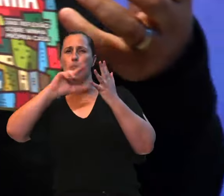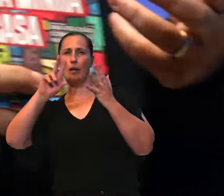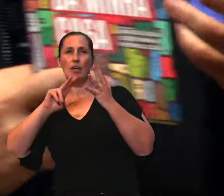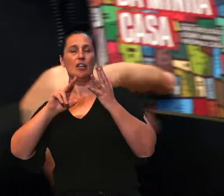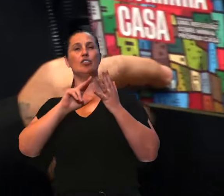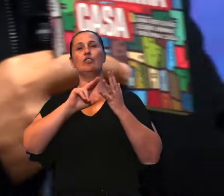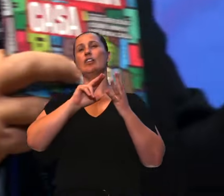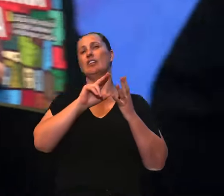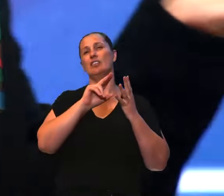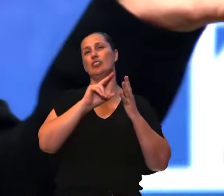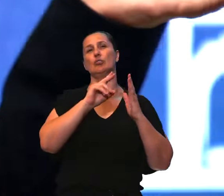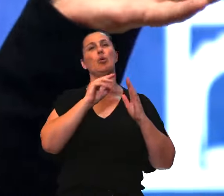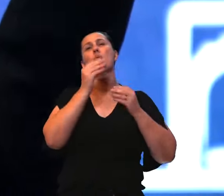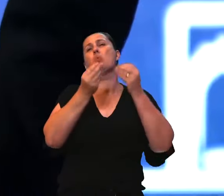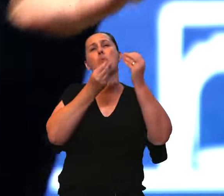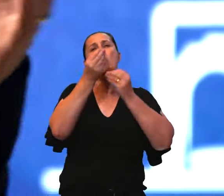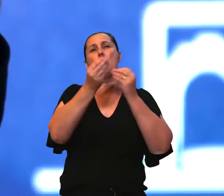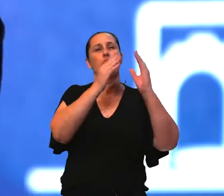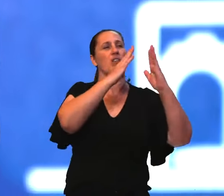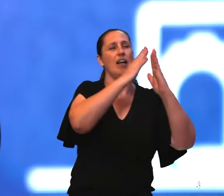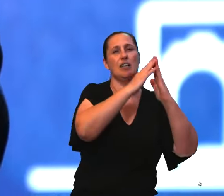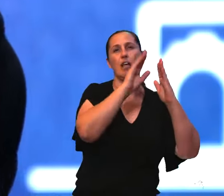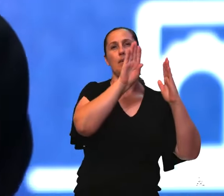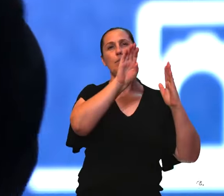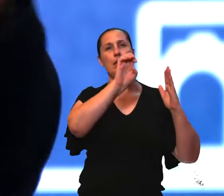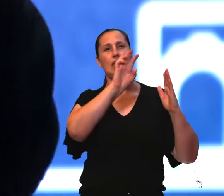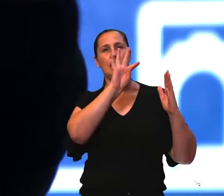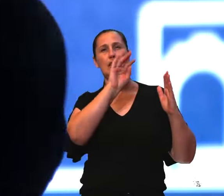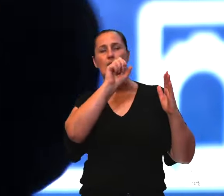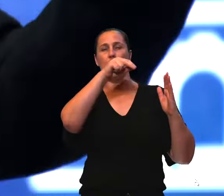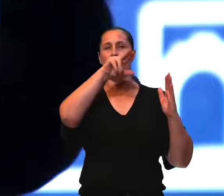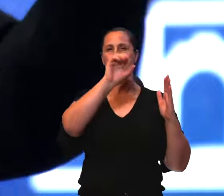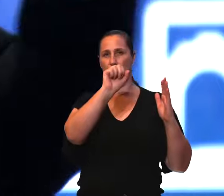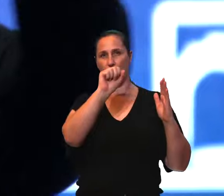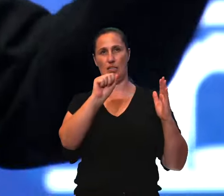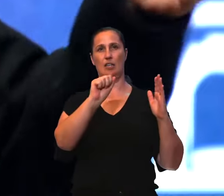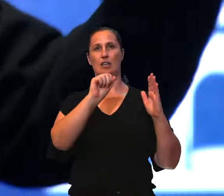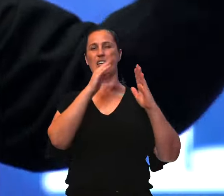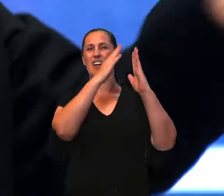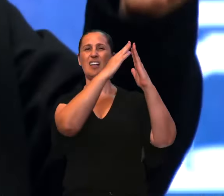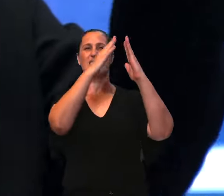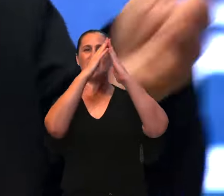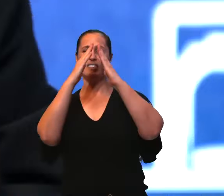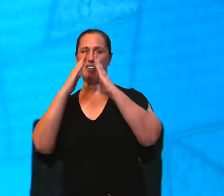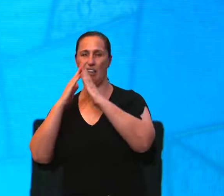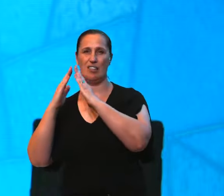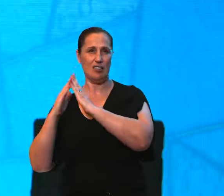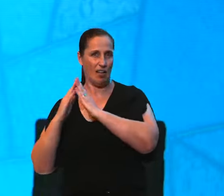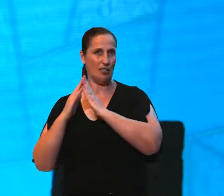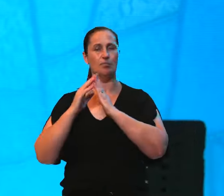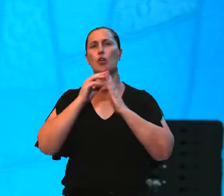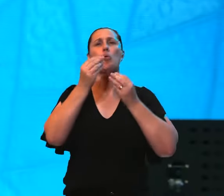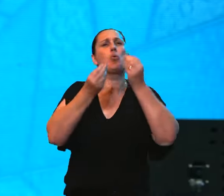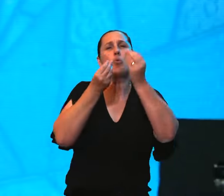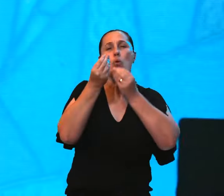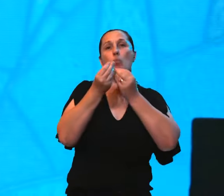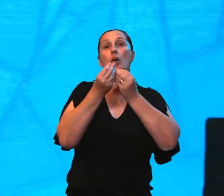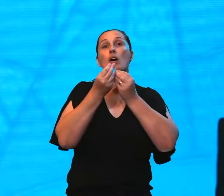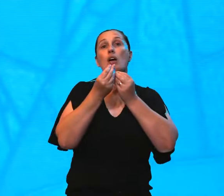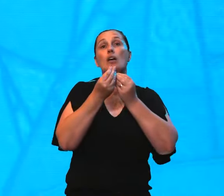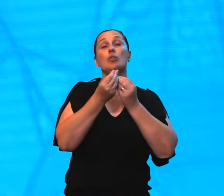betara todas essas casas aí Betânia tudo isso é B B casa casa casa D casa D Casa d e o livro vai